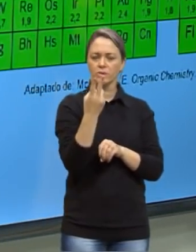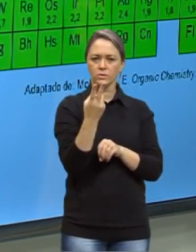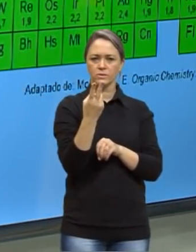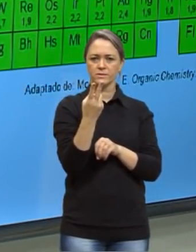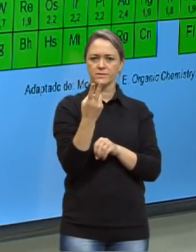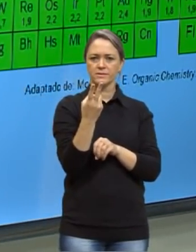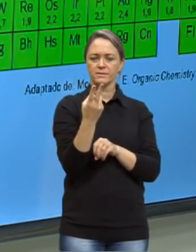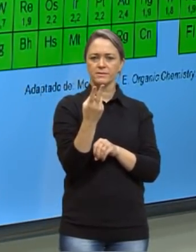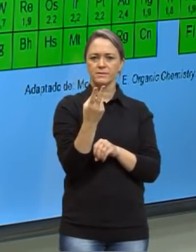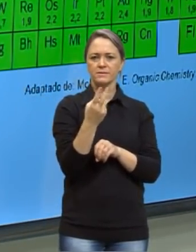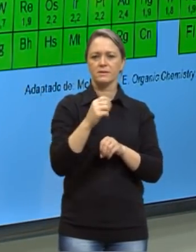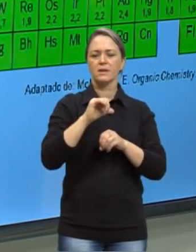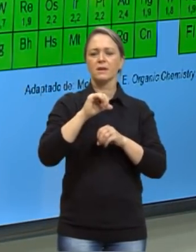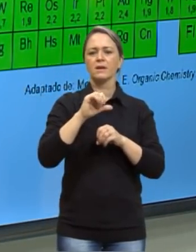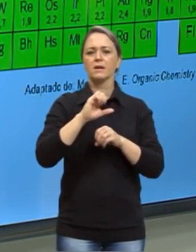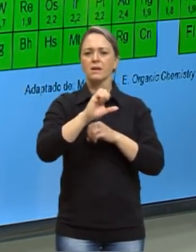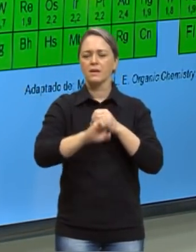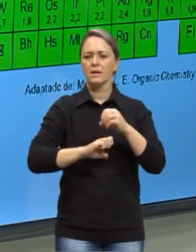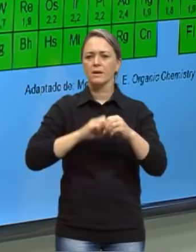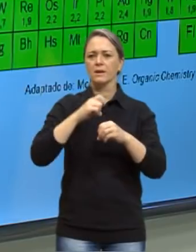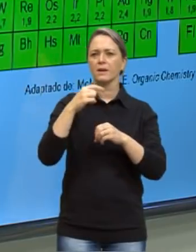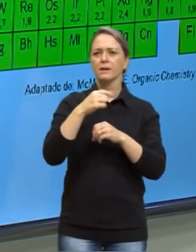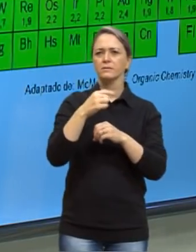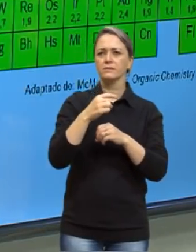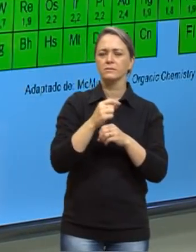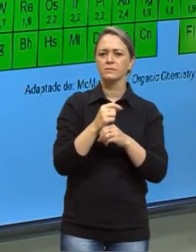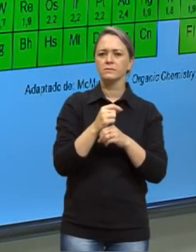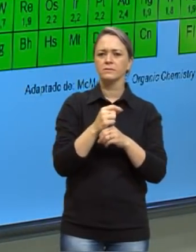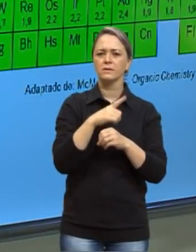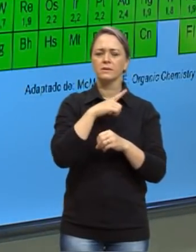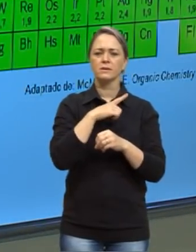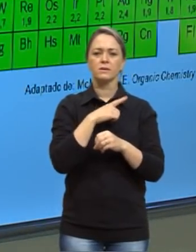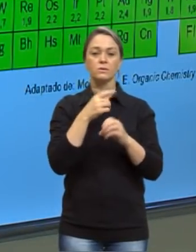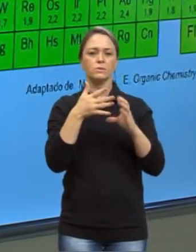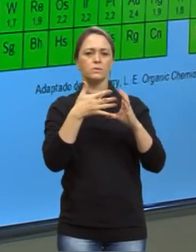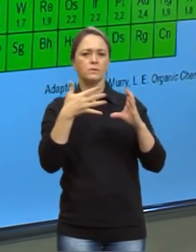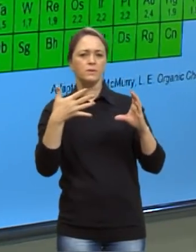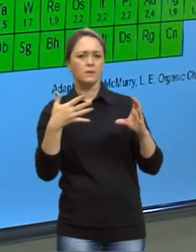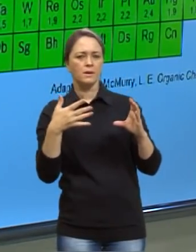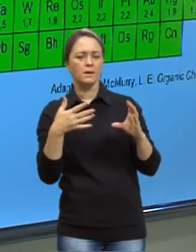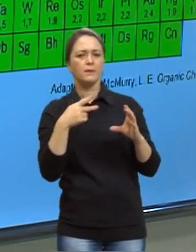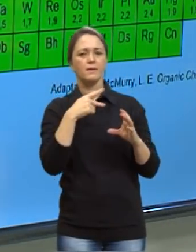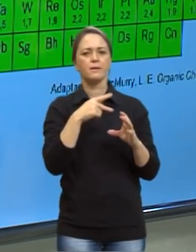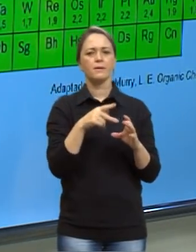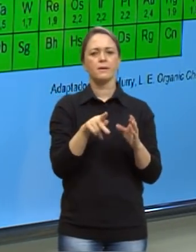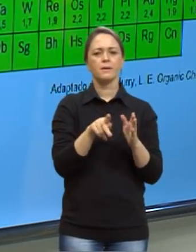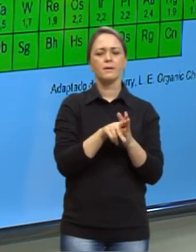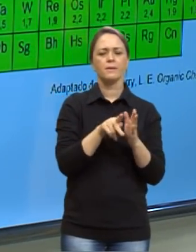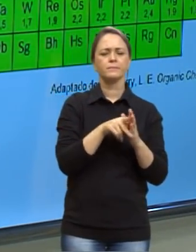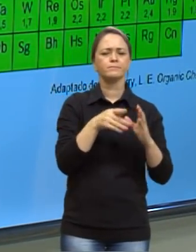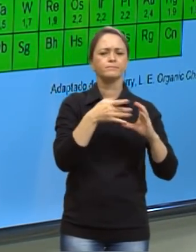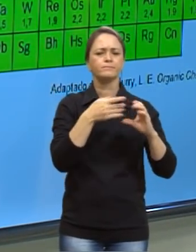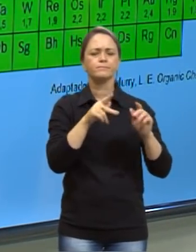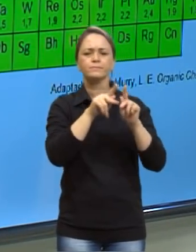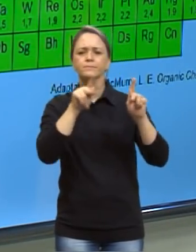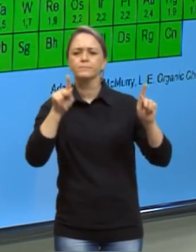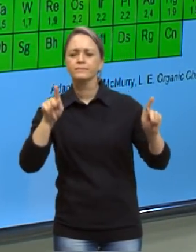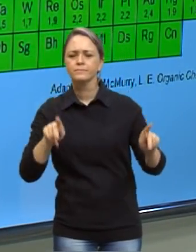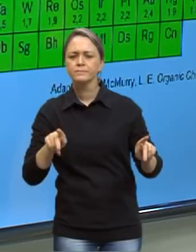sabe isso tem a gente trabalhou com duas características deles das propriedades periódicas